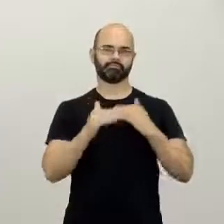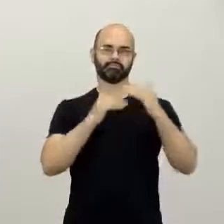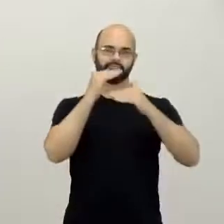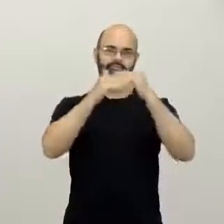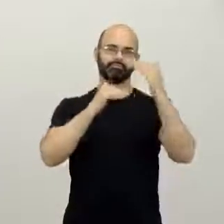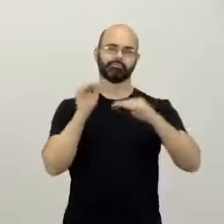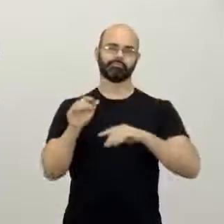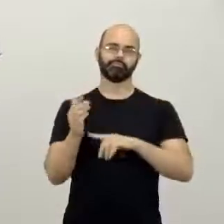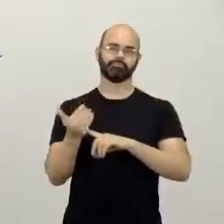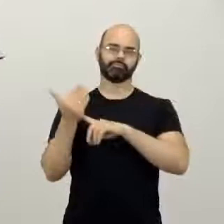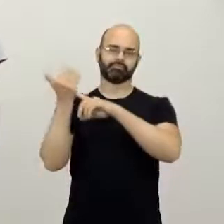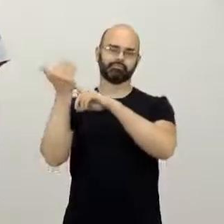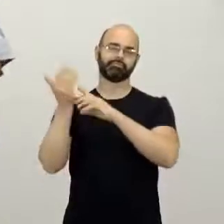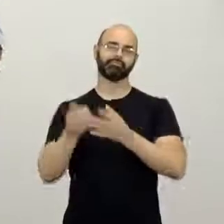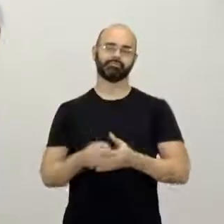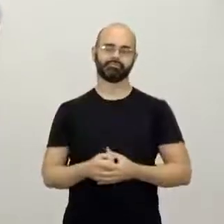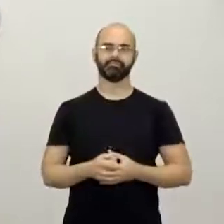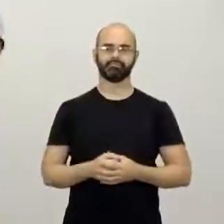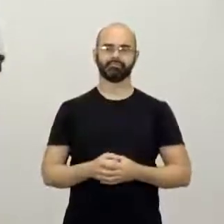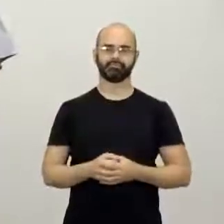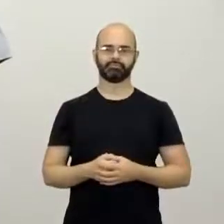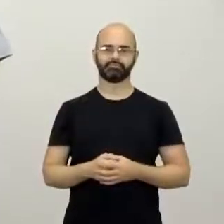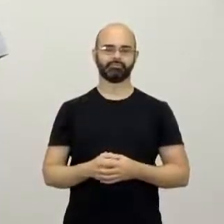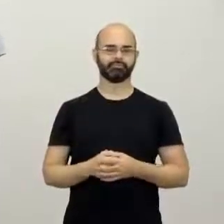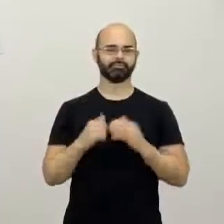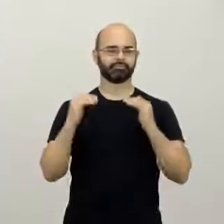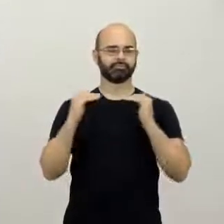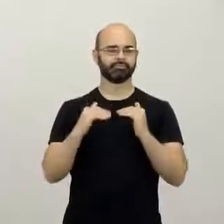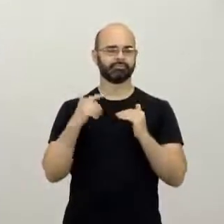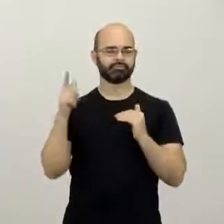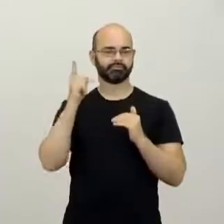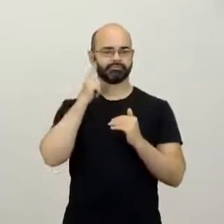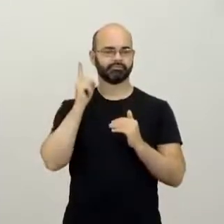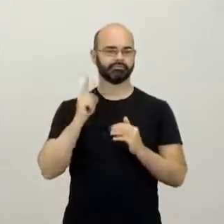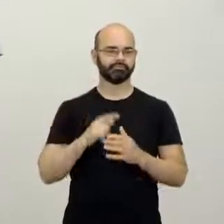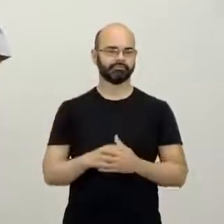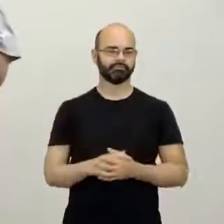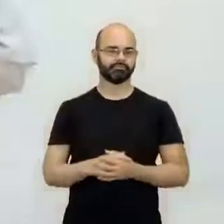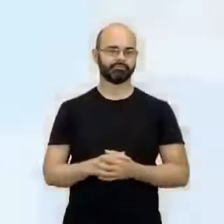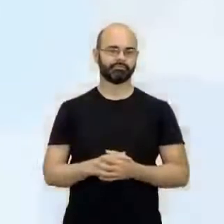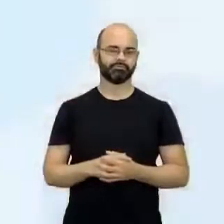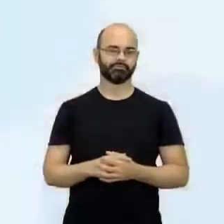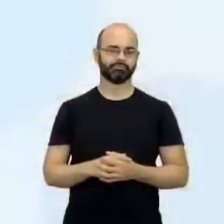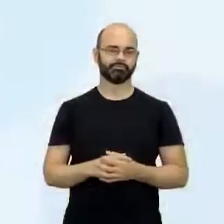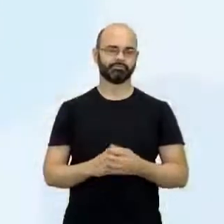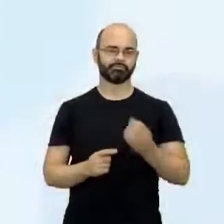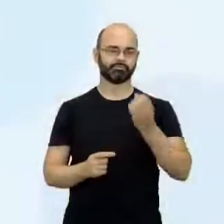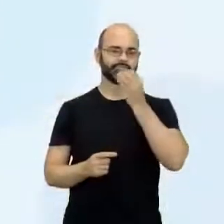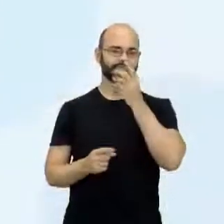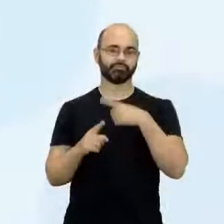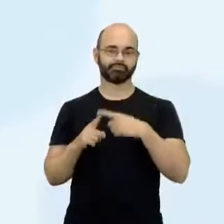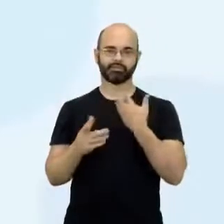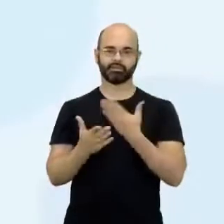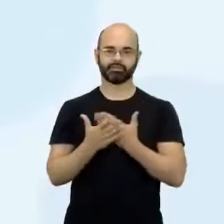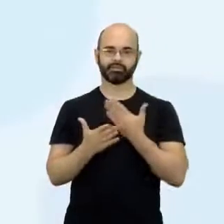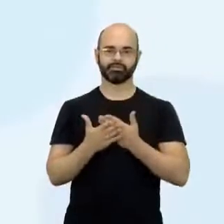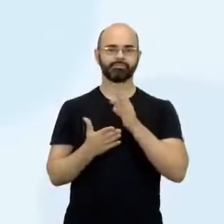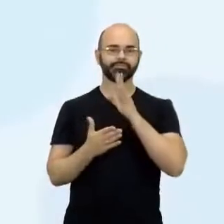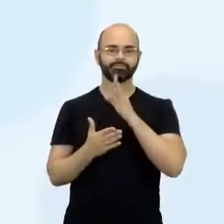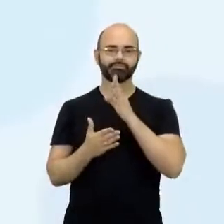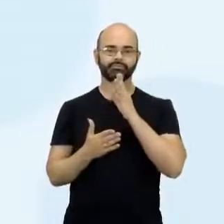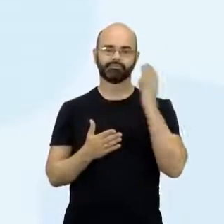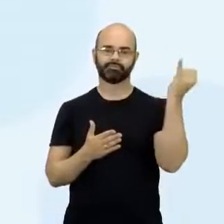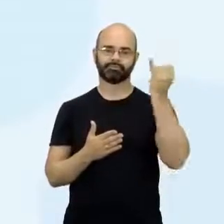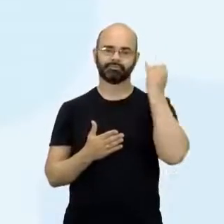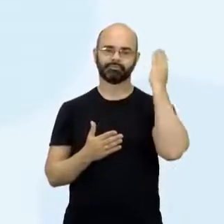desenvolvimento tecnológico que eles têm nos seus países. Vamos lá para a próxima tela, já é um gráfico, né? É bom, professor, legal trabalhar na aula isso aí,